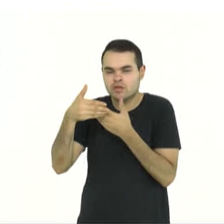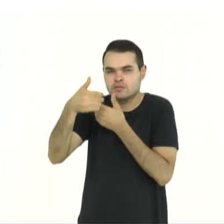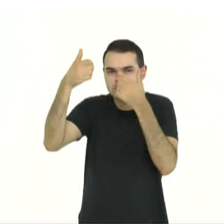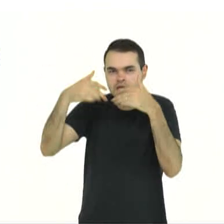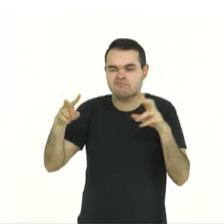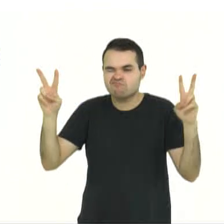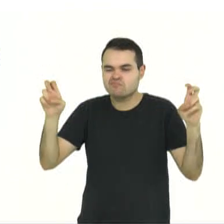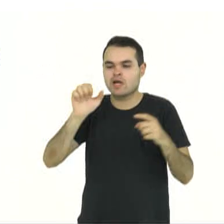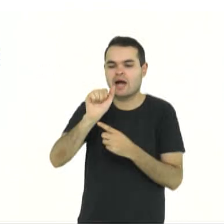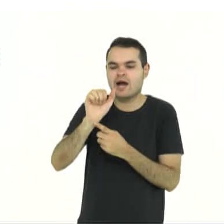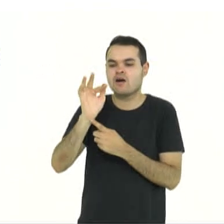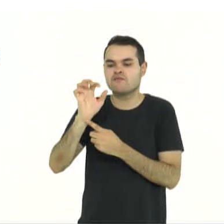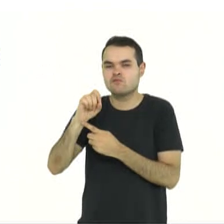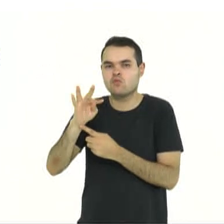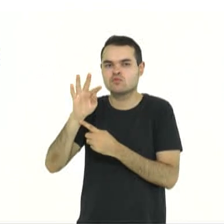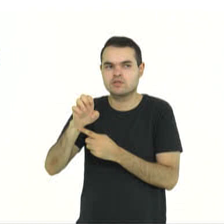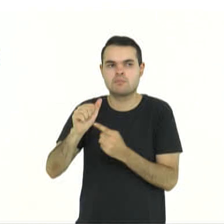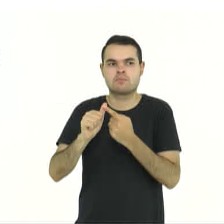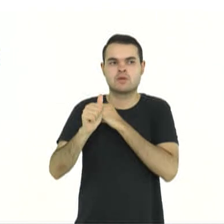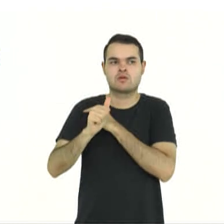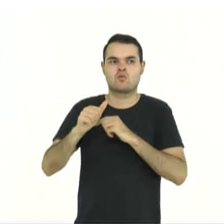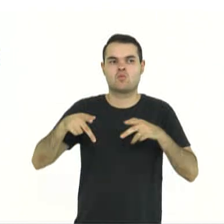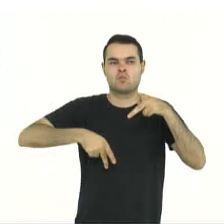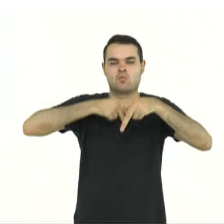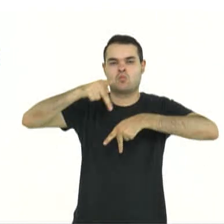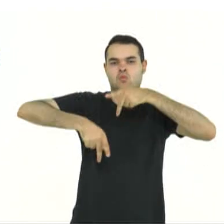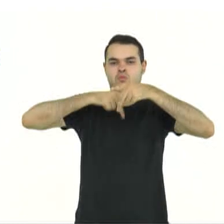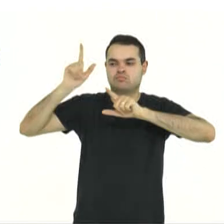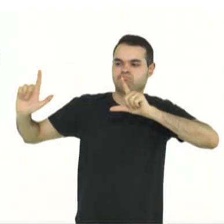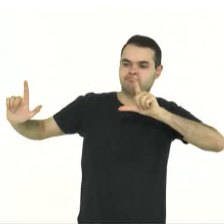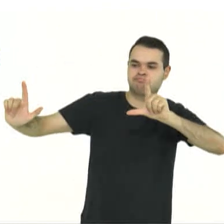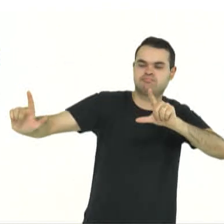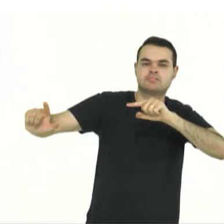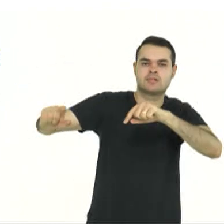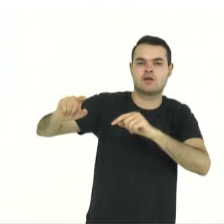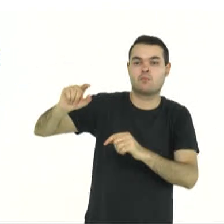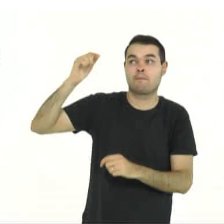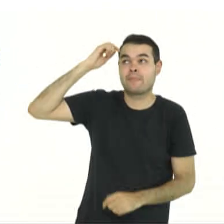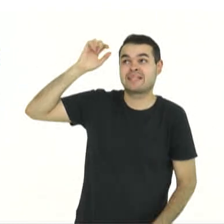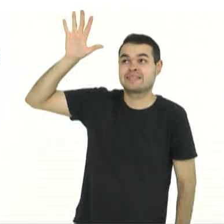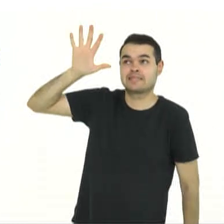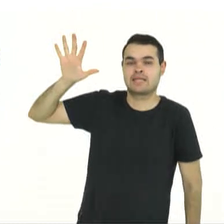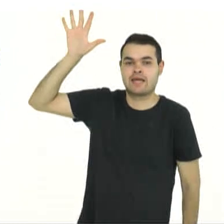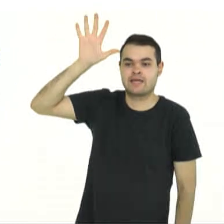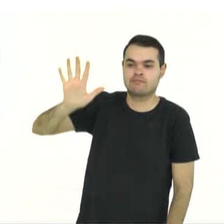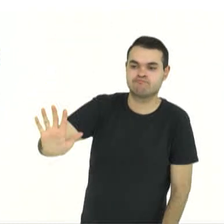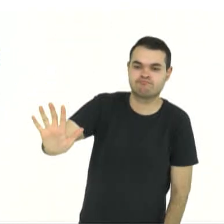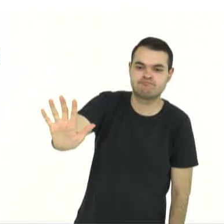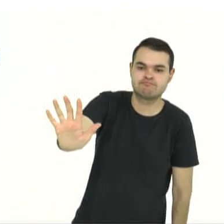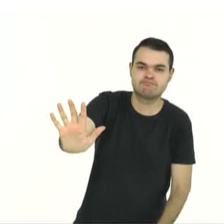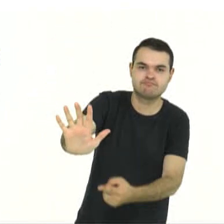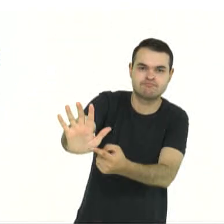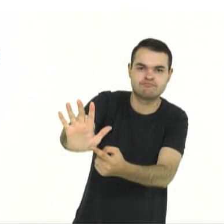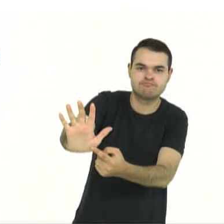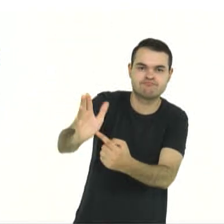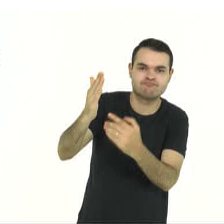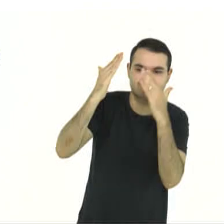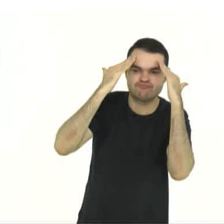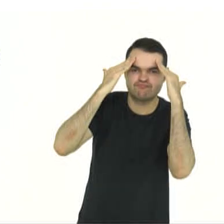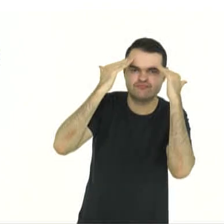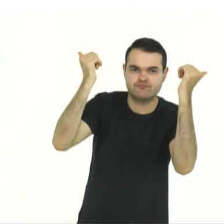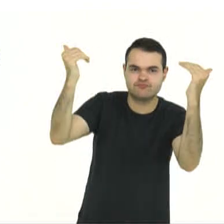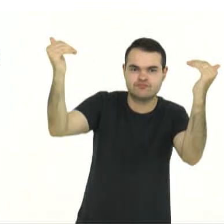pouquinho mais para frente. Primeira vez que o público recebe o quê? Recebe uma ideia. Então, produz escândalo e sucesso na